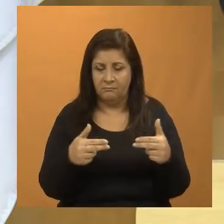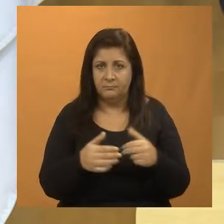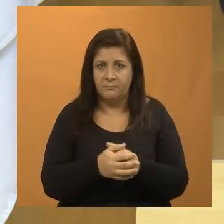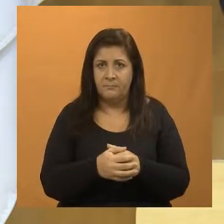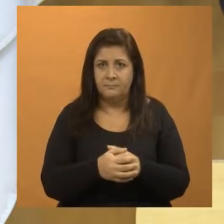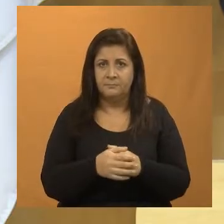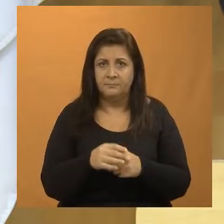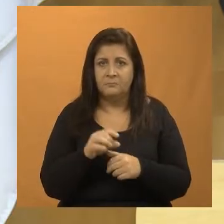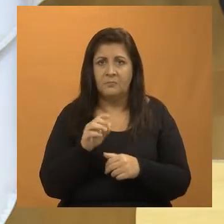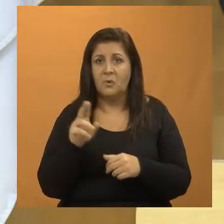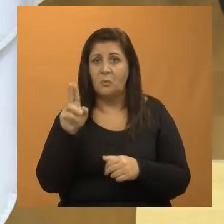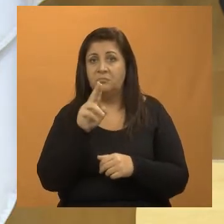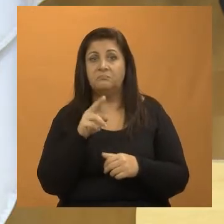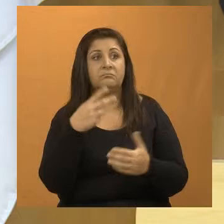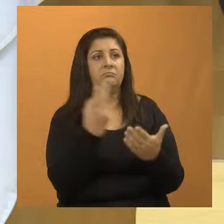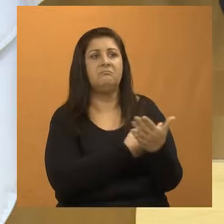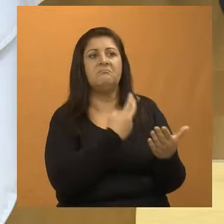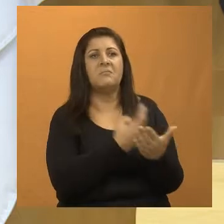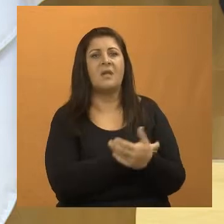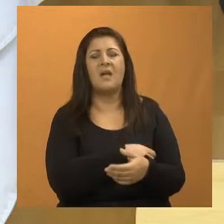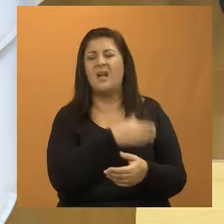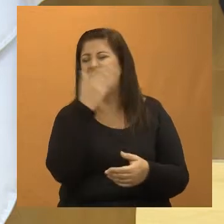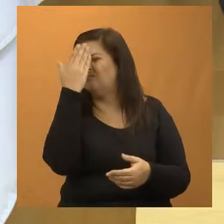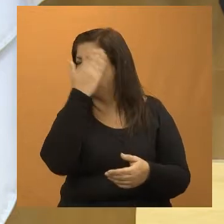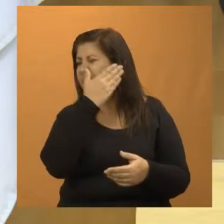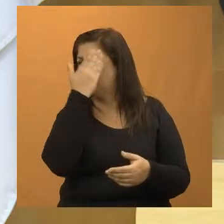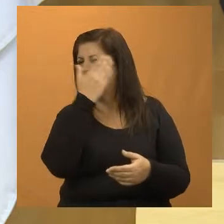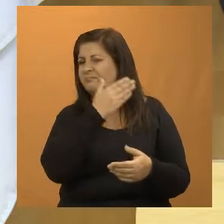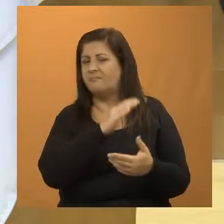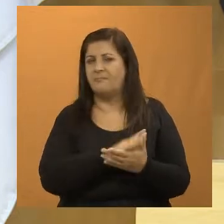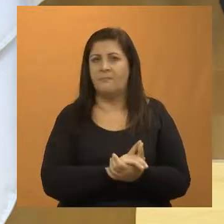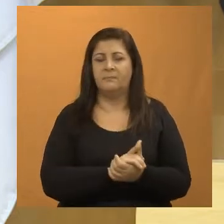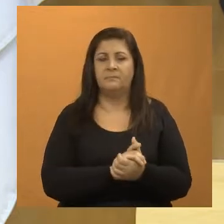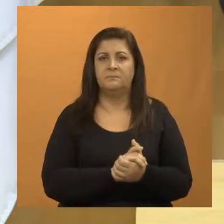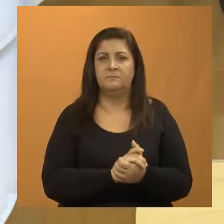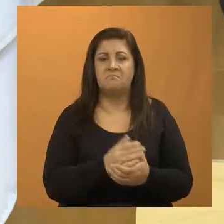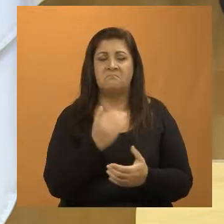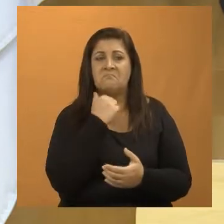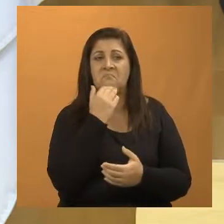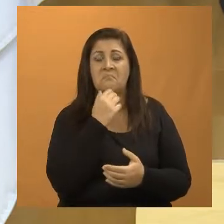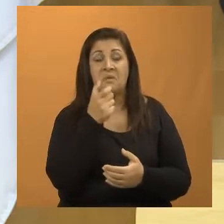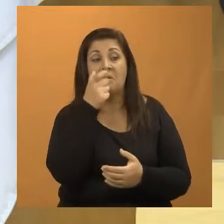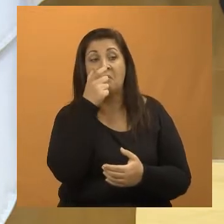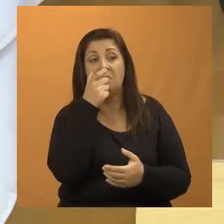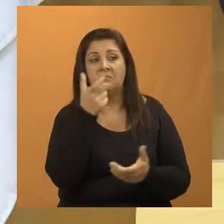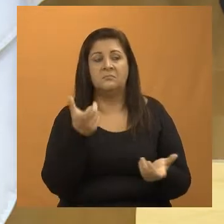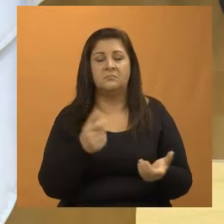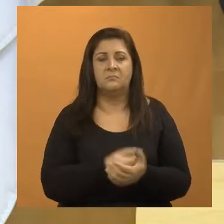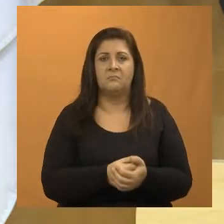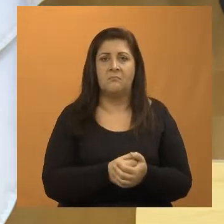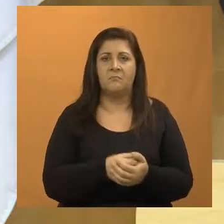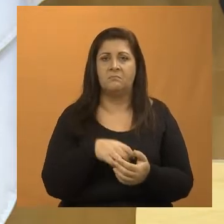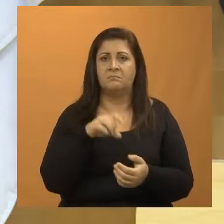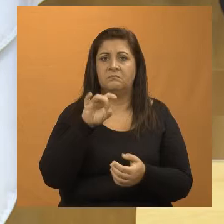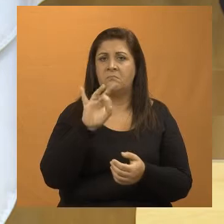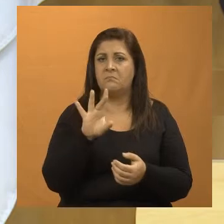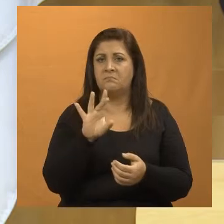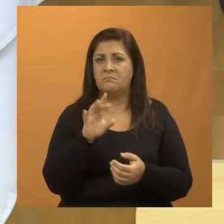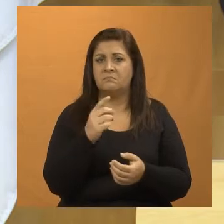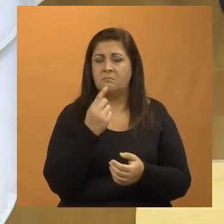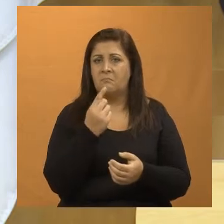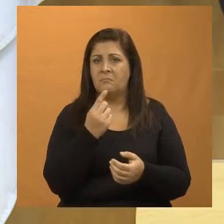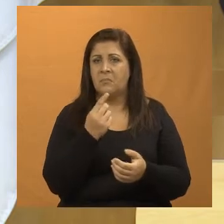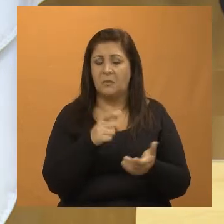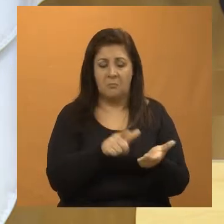Então, fazia-se ali uma vista grossa, onde apresentava o AVCB, que é o termo que a federação até, no